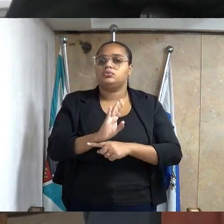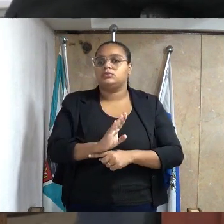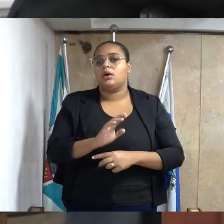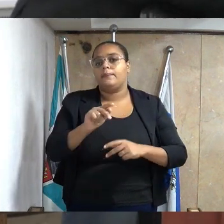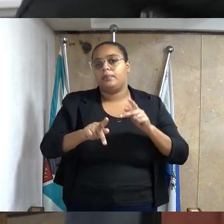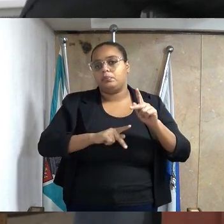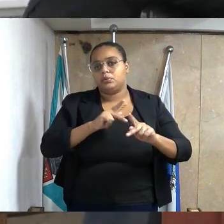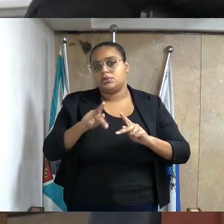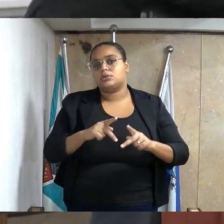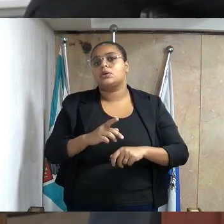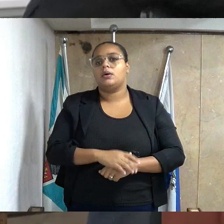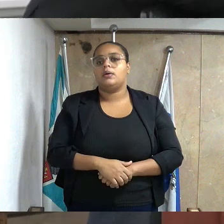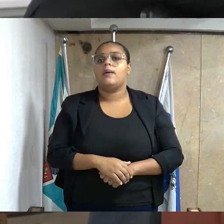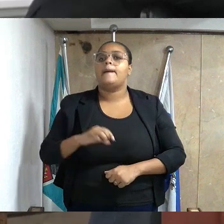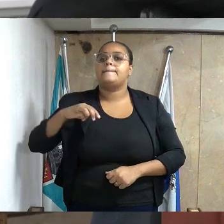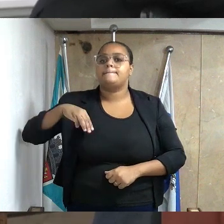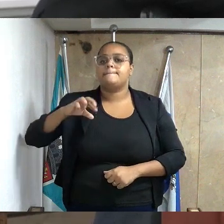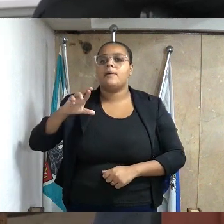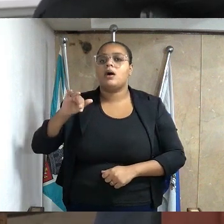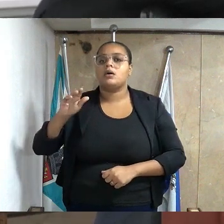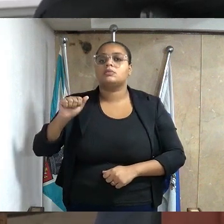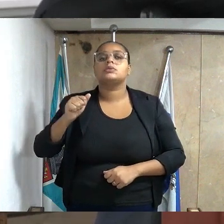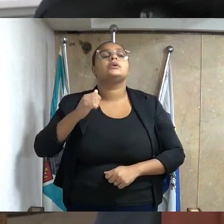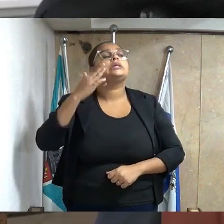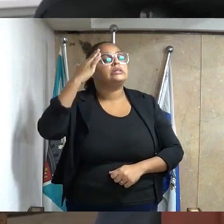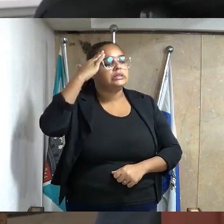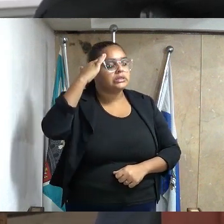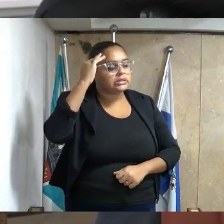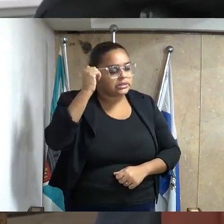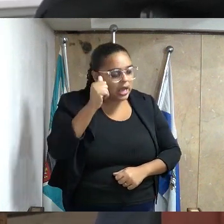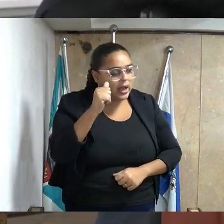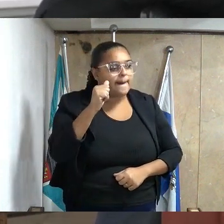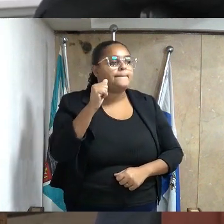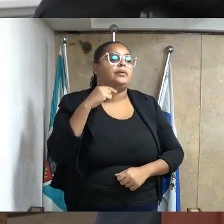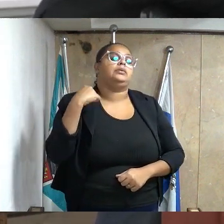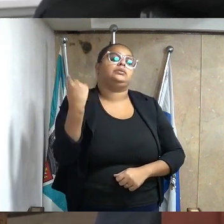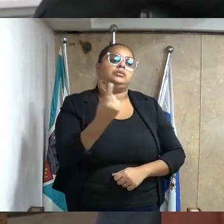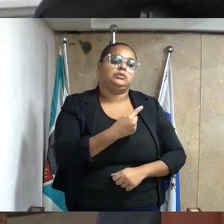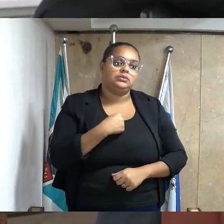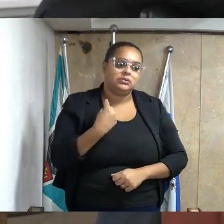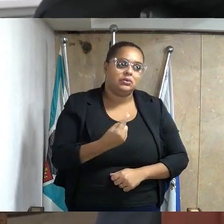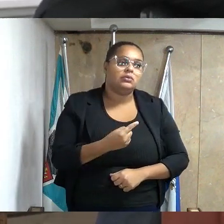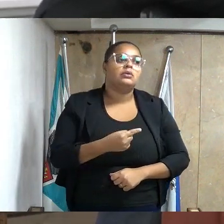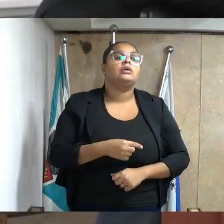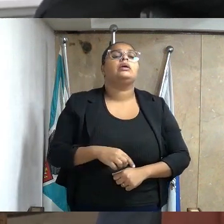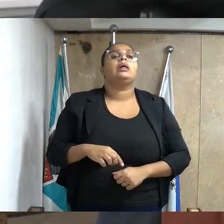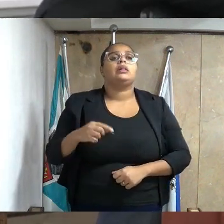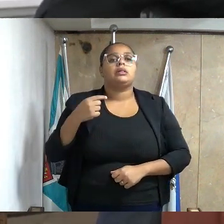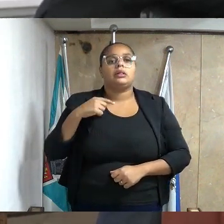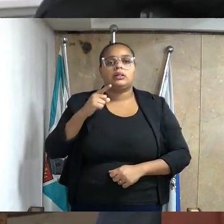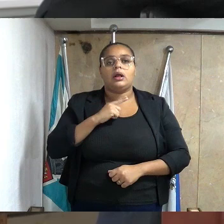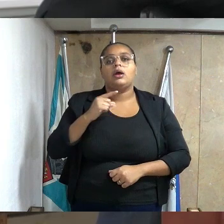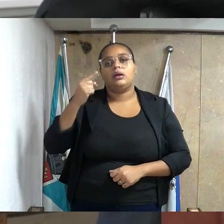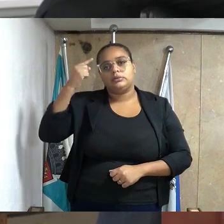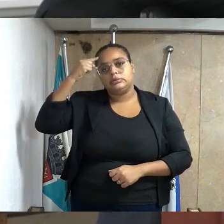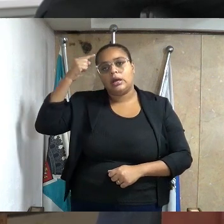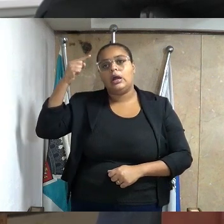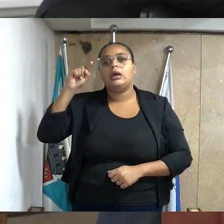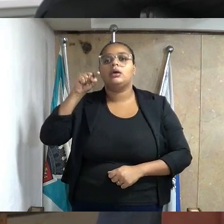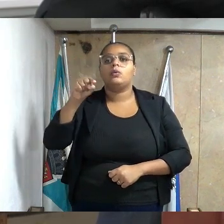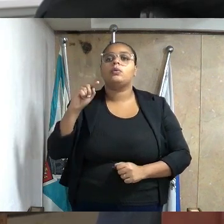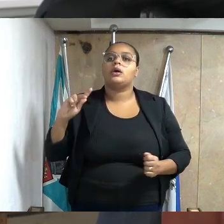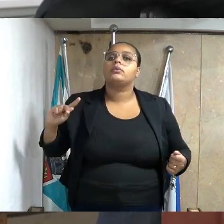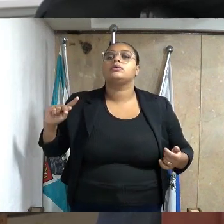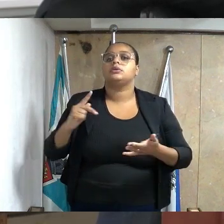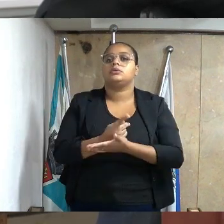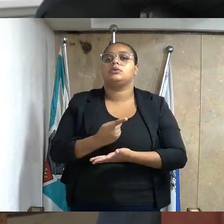ali. Marcos Tavares, que nós sabemos que é operador de direito, como eu, tem a noção do que foi